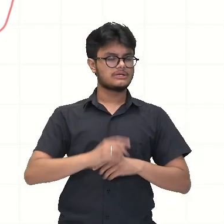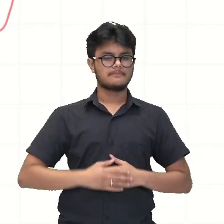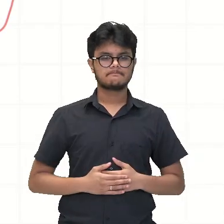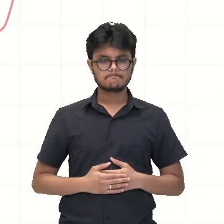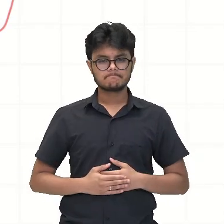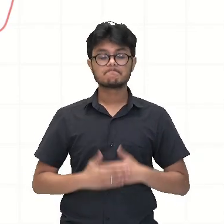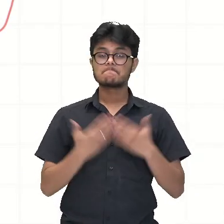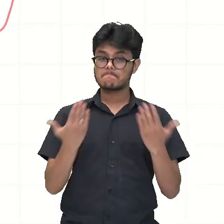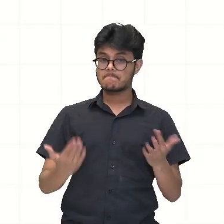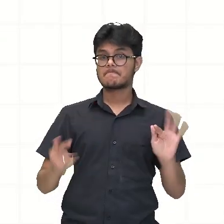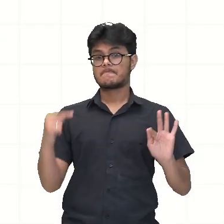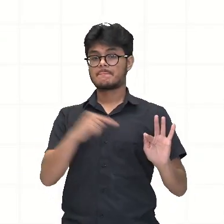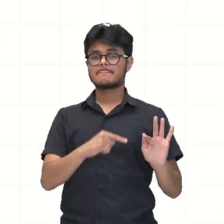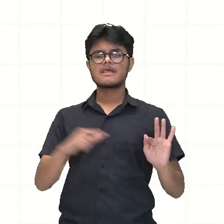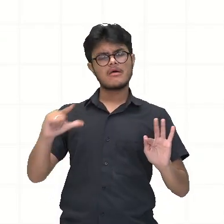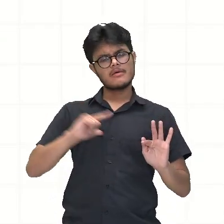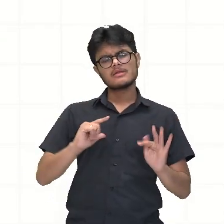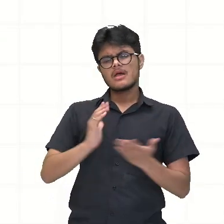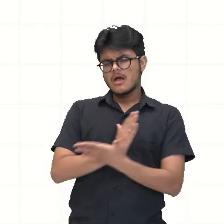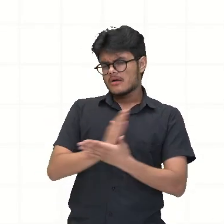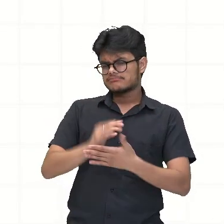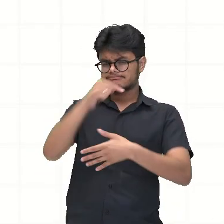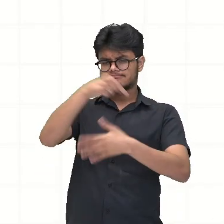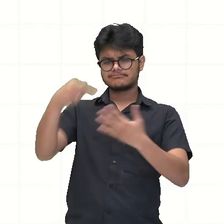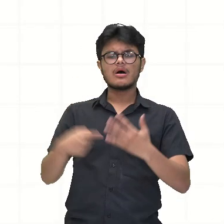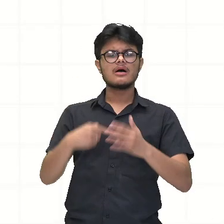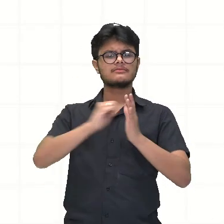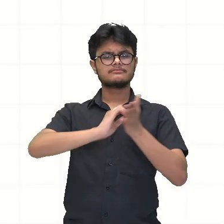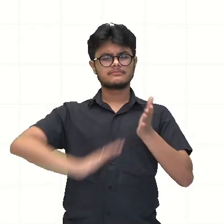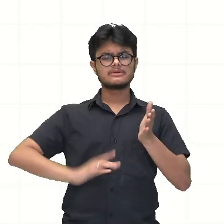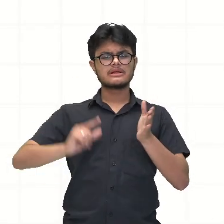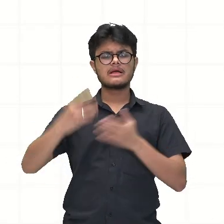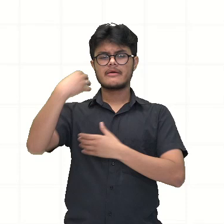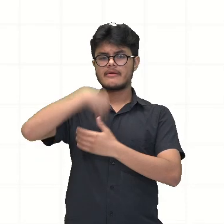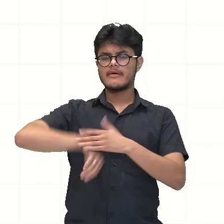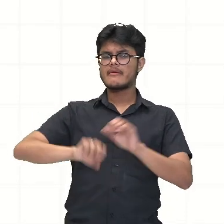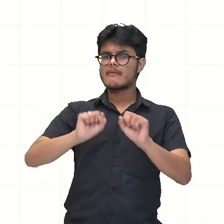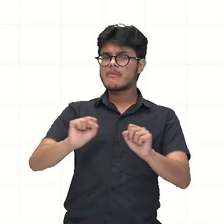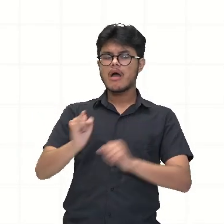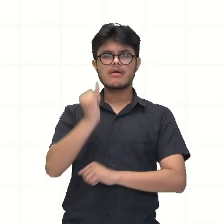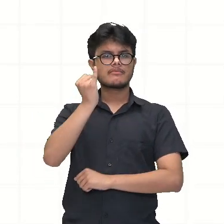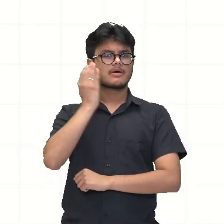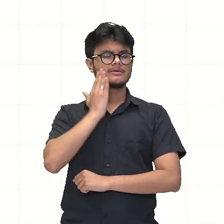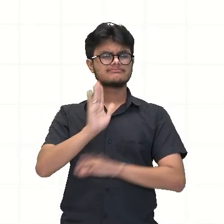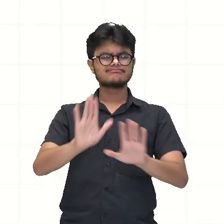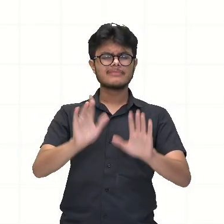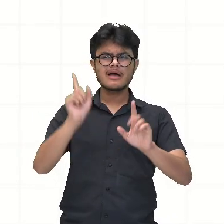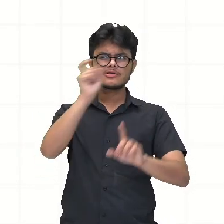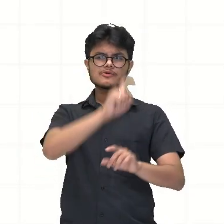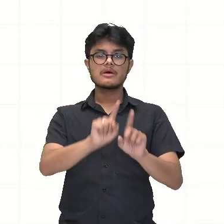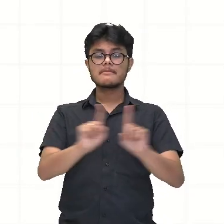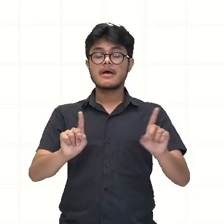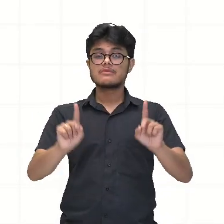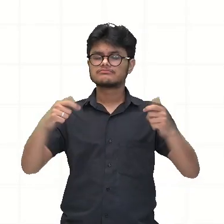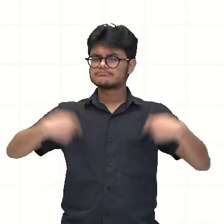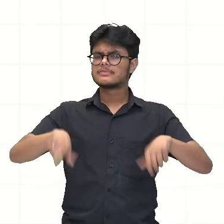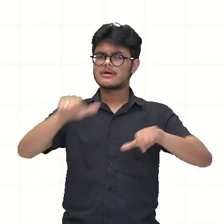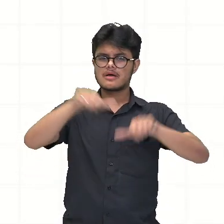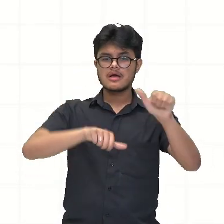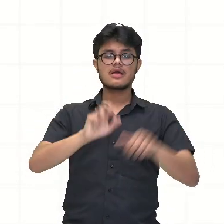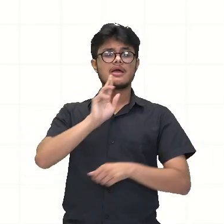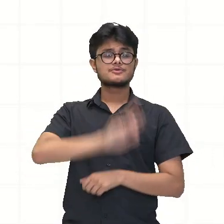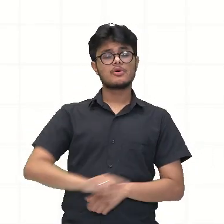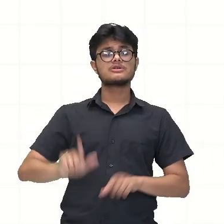essa função tem várias questões aí dentro dela, né? Que podem complicar um pouco. Então, olha só.